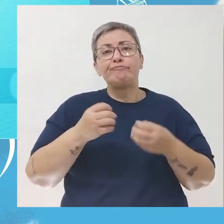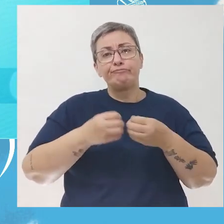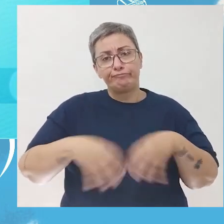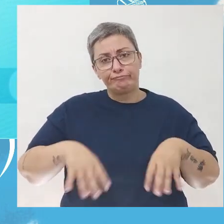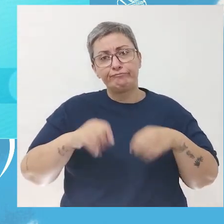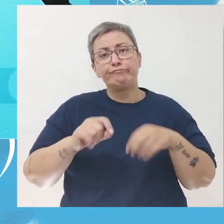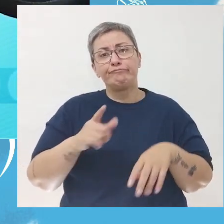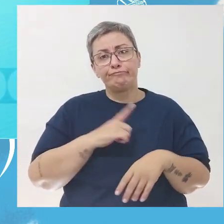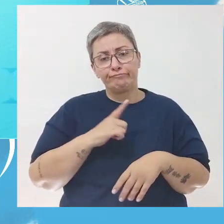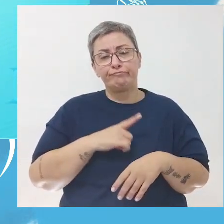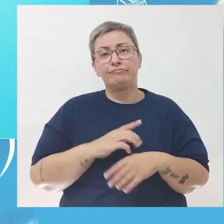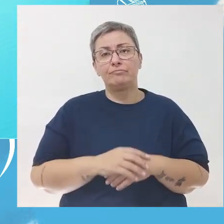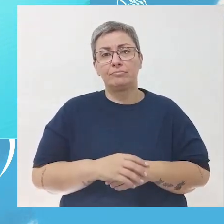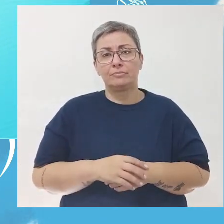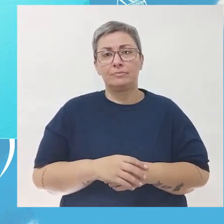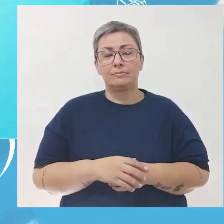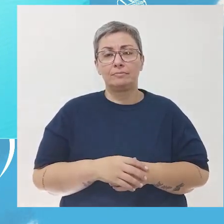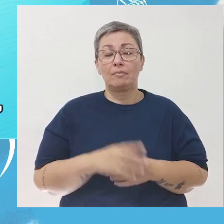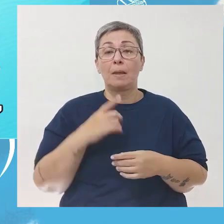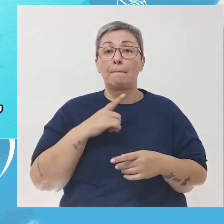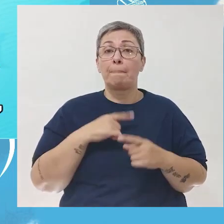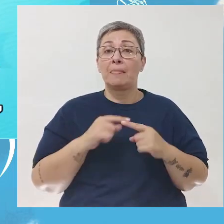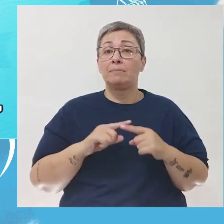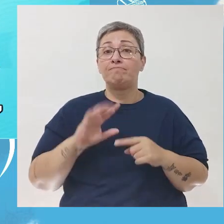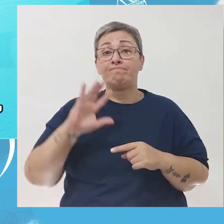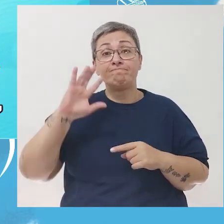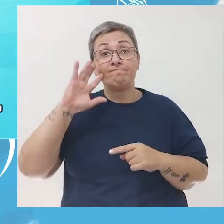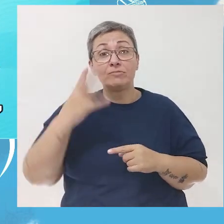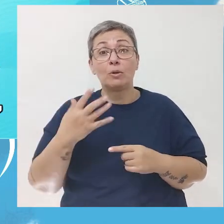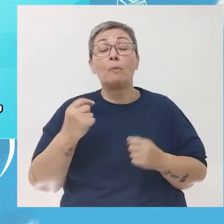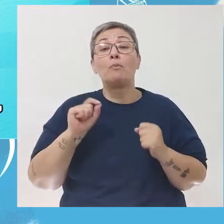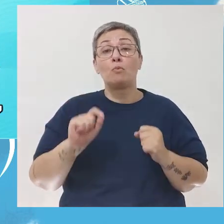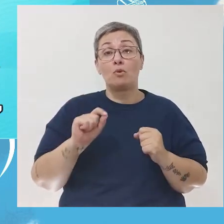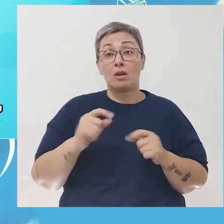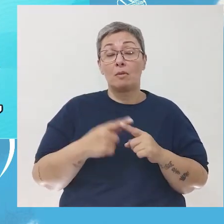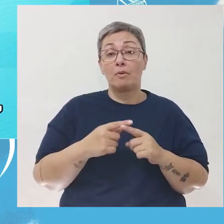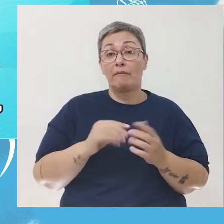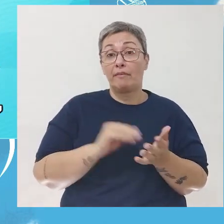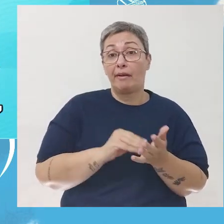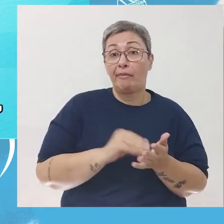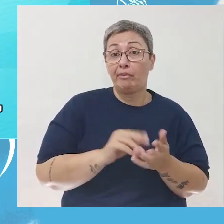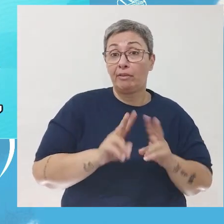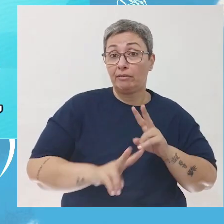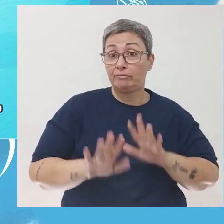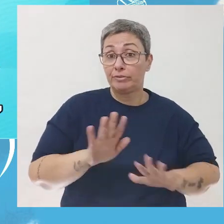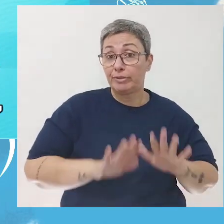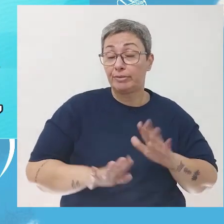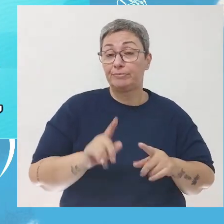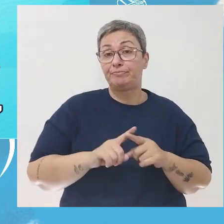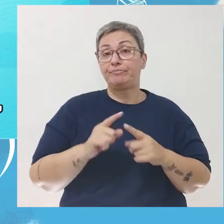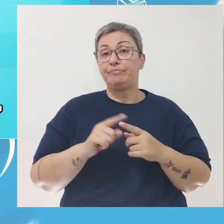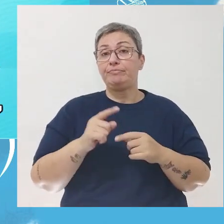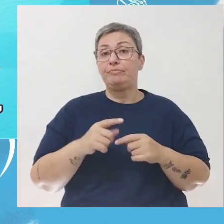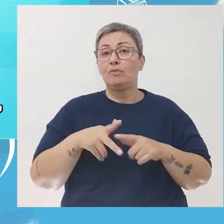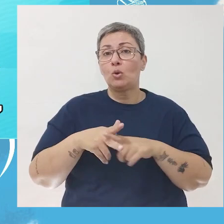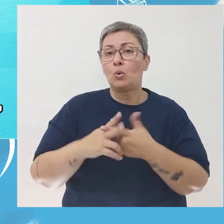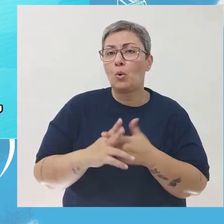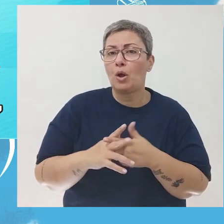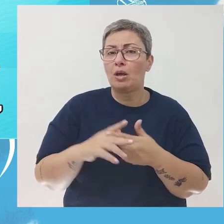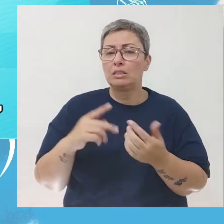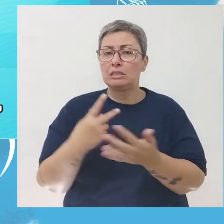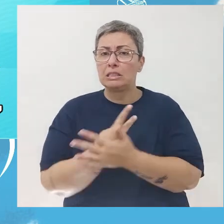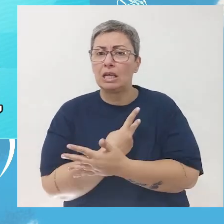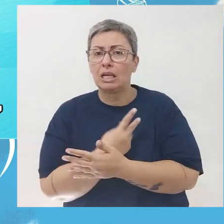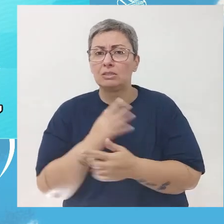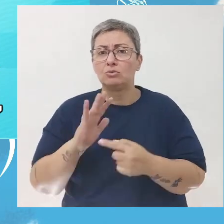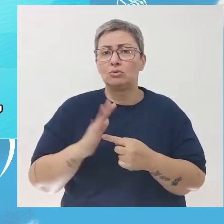acontecendo algum desperdício. Os motivos podem ser muitos: falta de cuidado ao usar a água, equipamentos